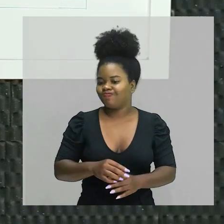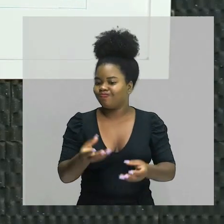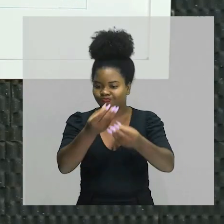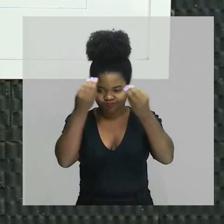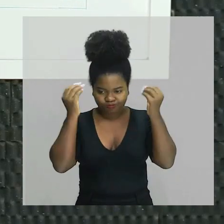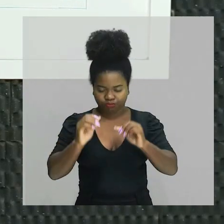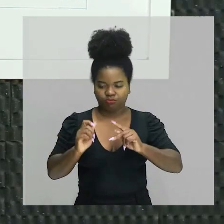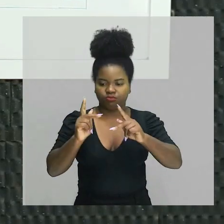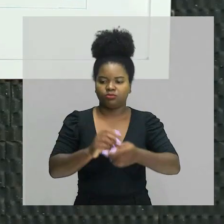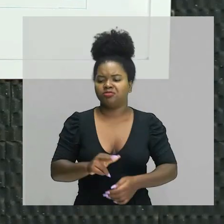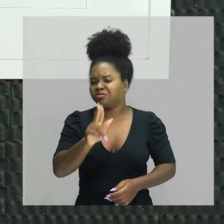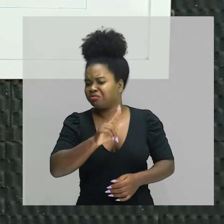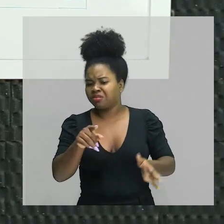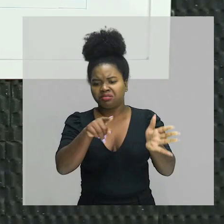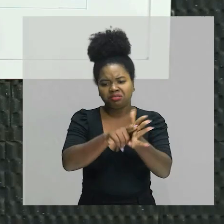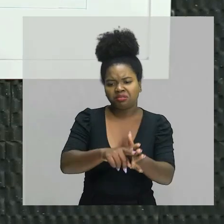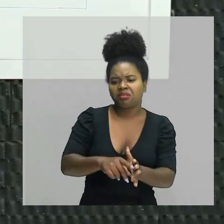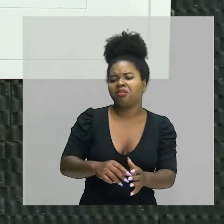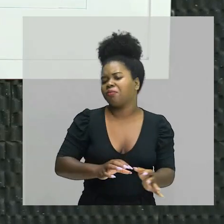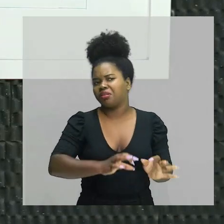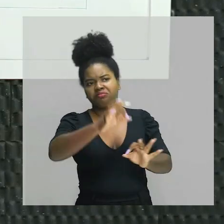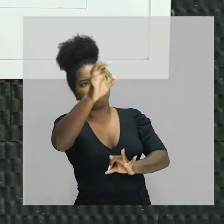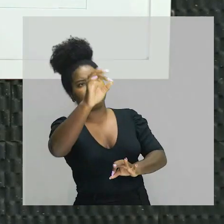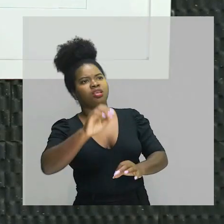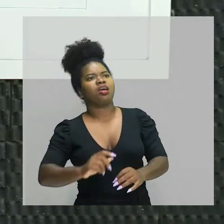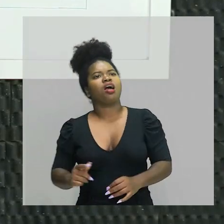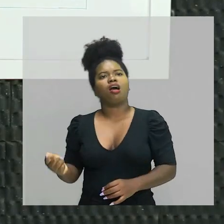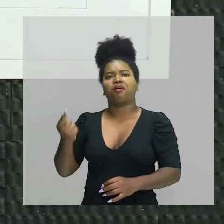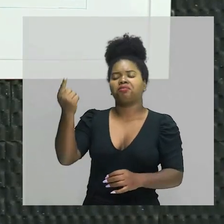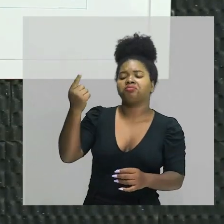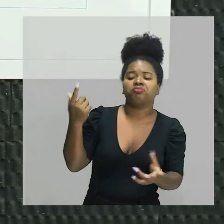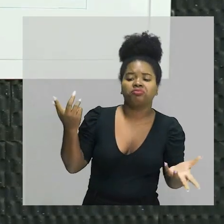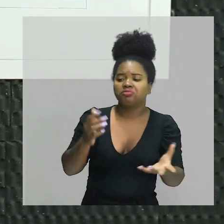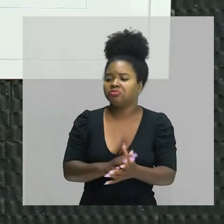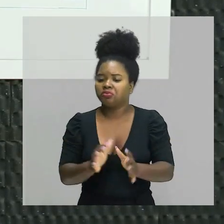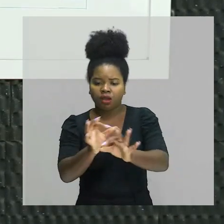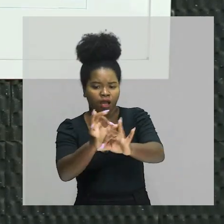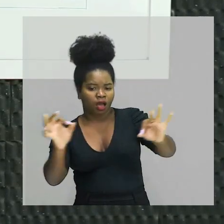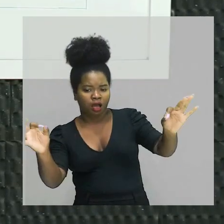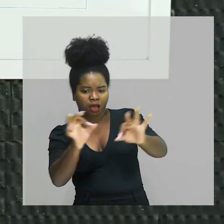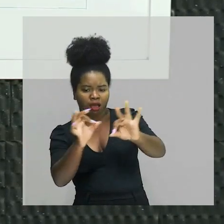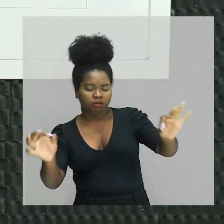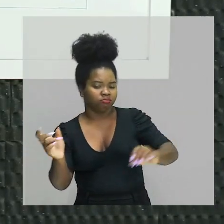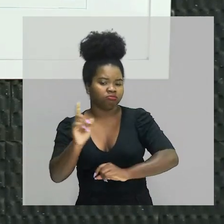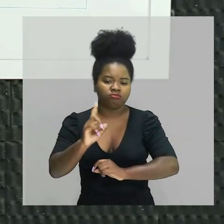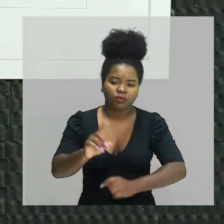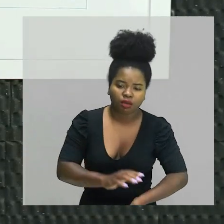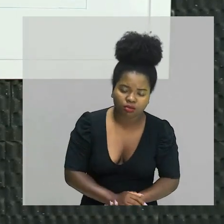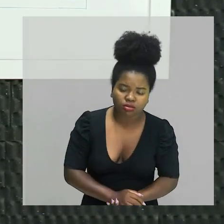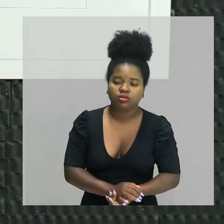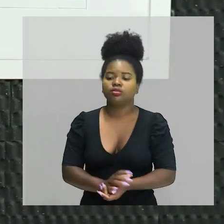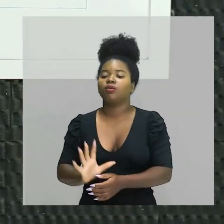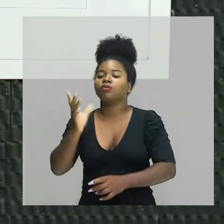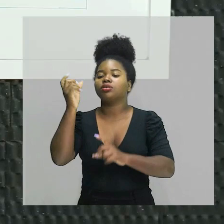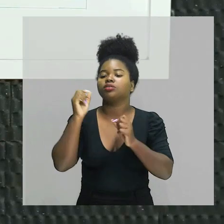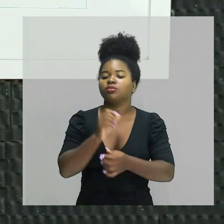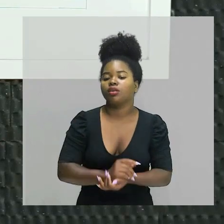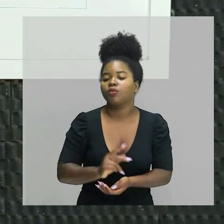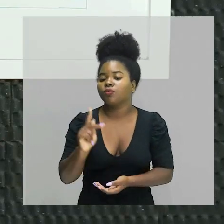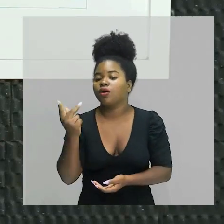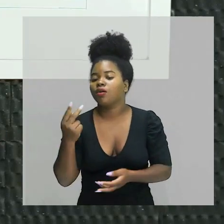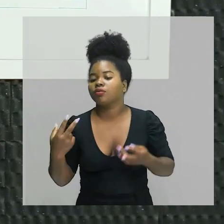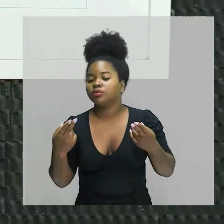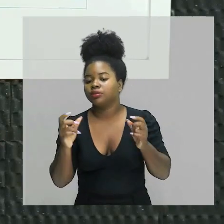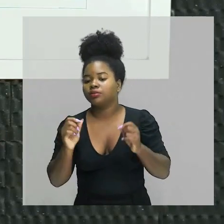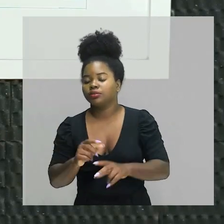usar negativo para medir altura, comprimento, largura. Não existe isso. Então o que vai acontecer? O H